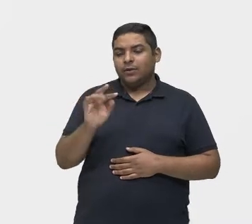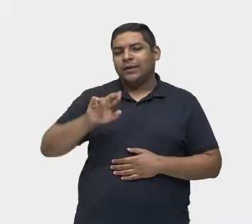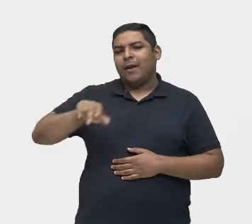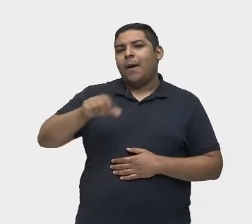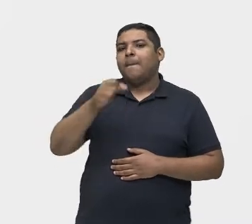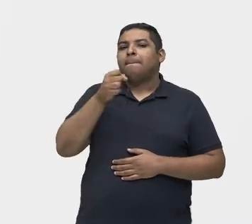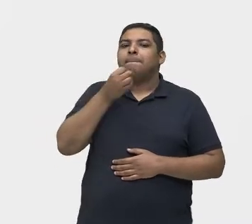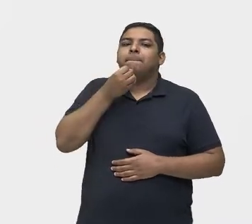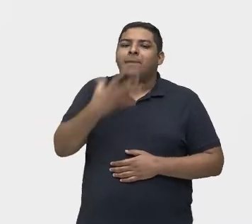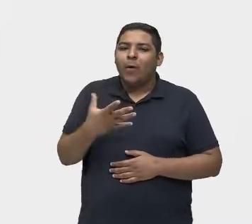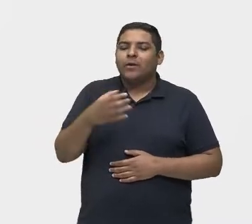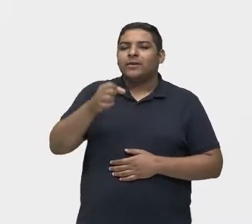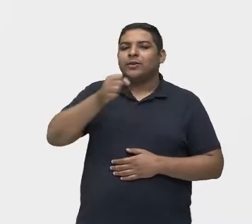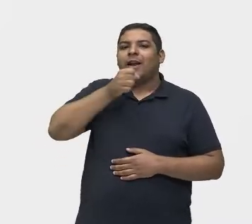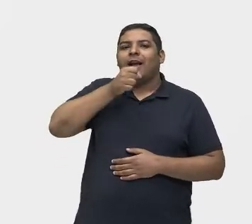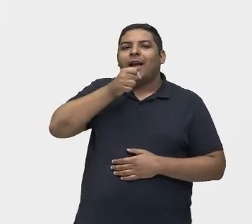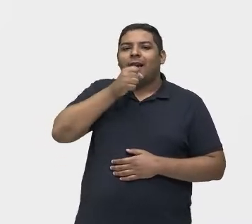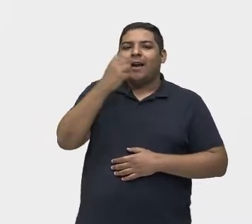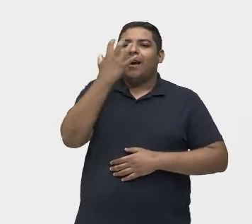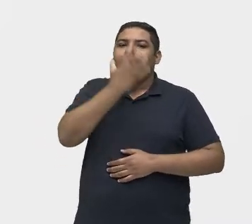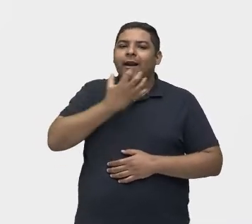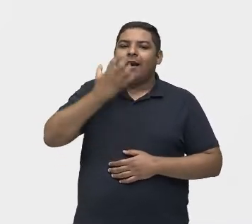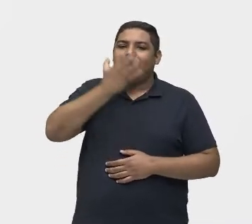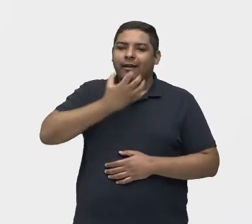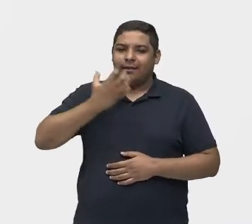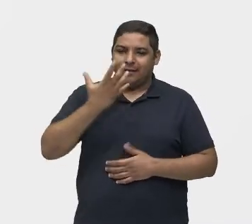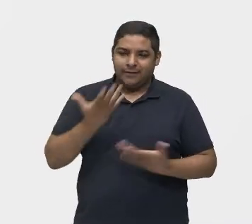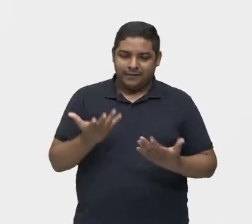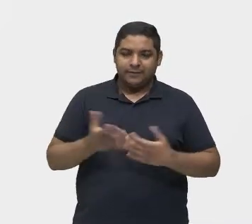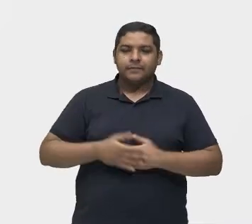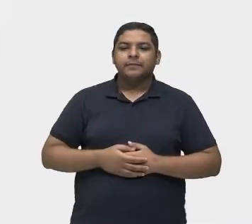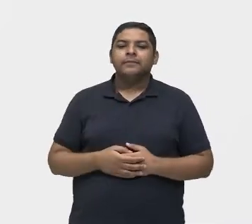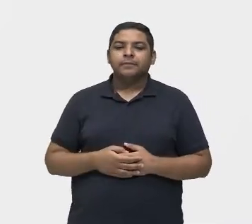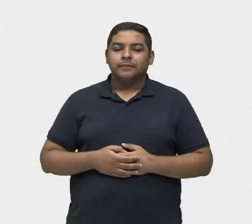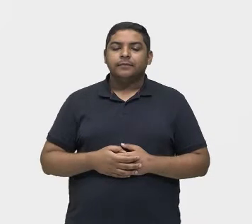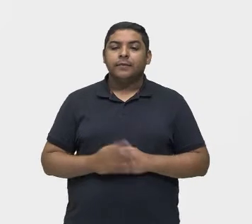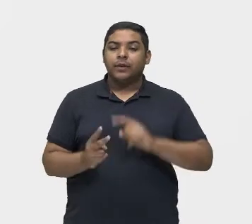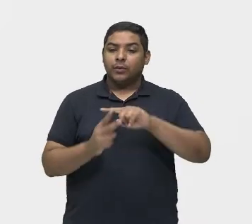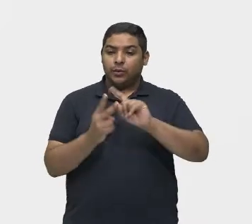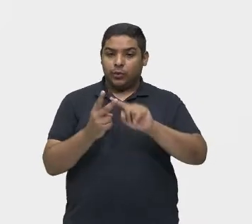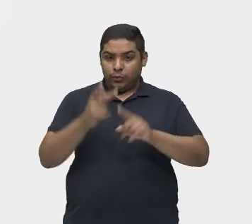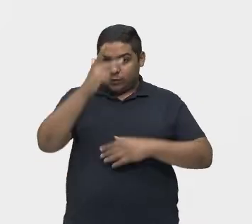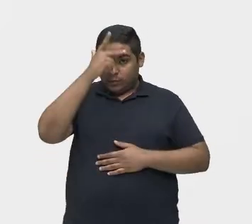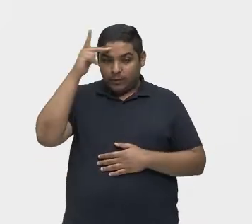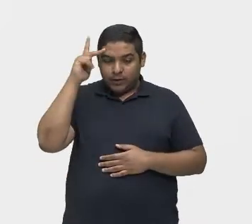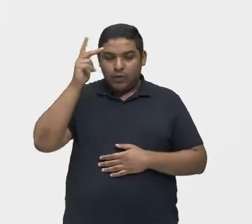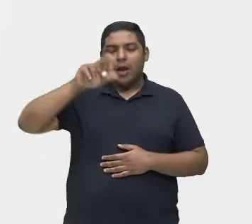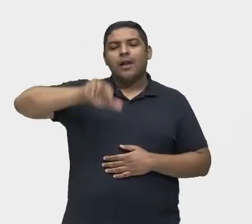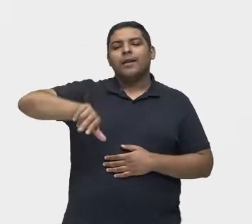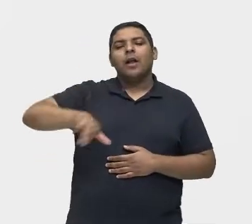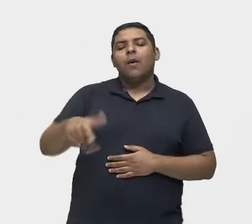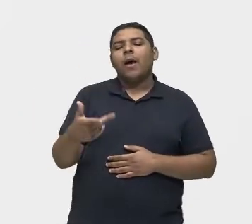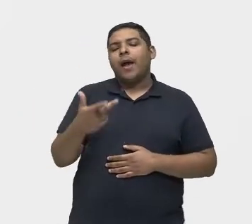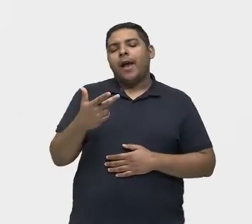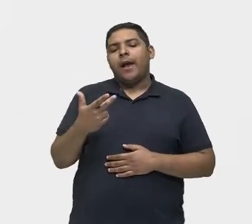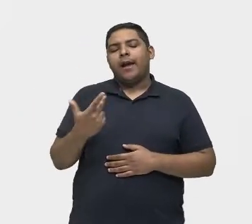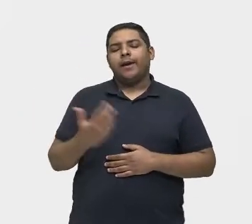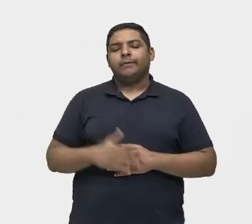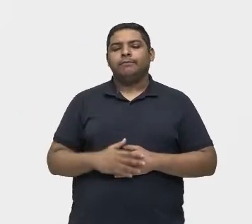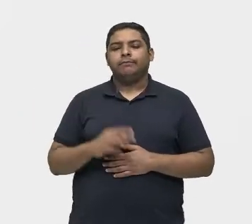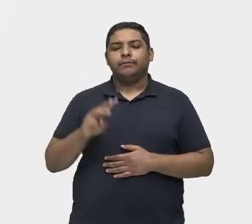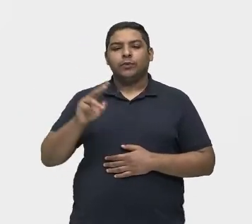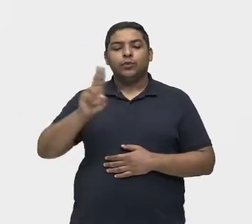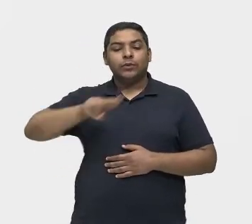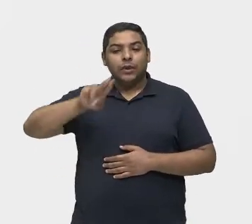cantando. Então, repare que my parents, eu me refiro a duas pessoas e, portanto, justifica aqui a presença do were, que é